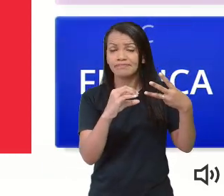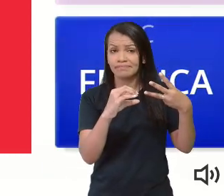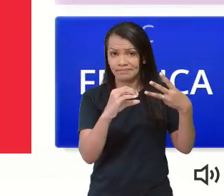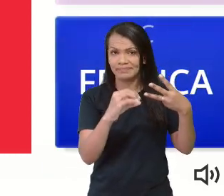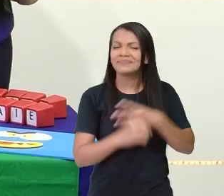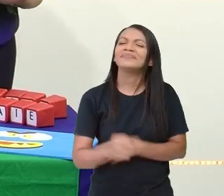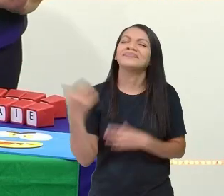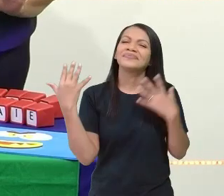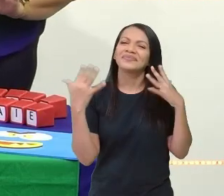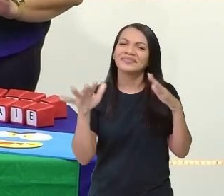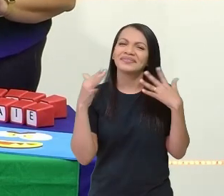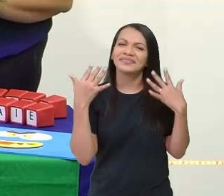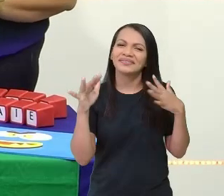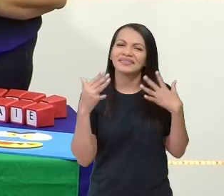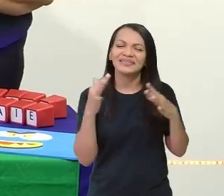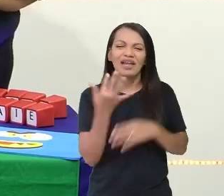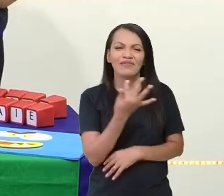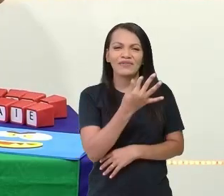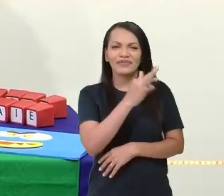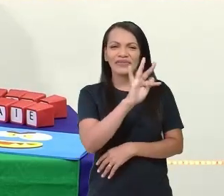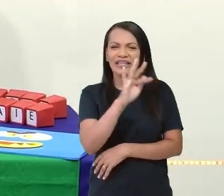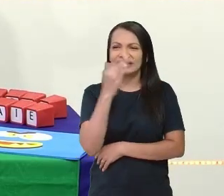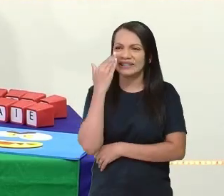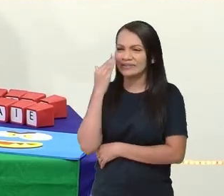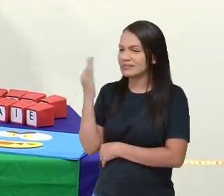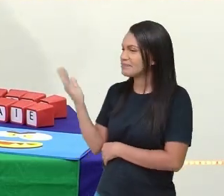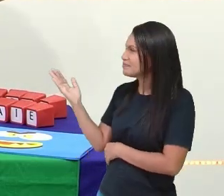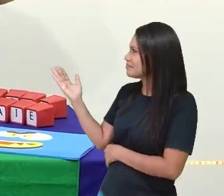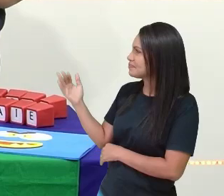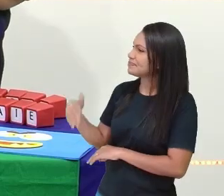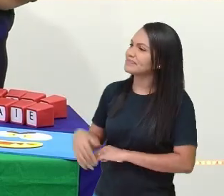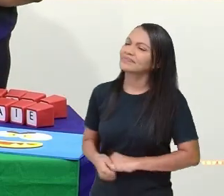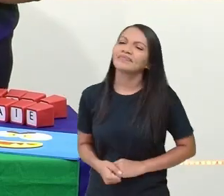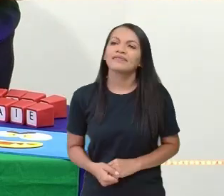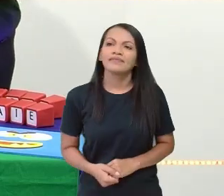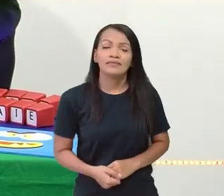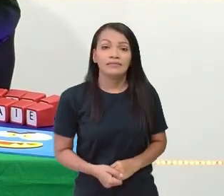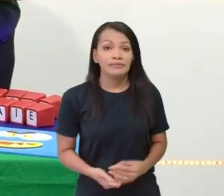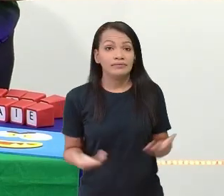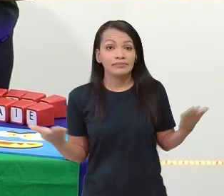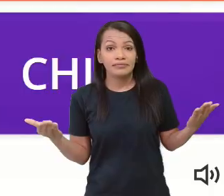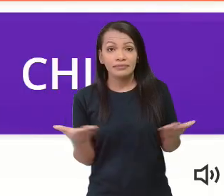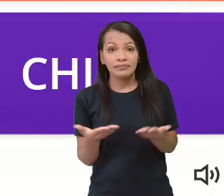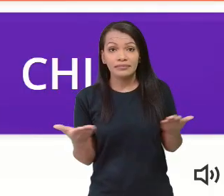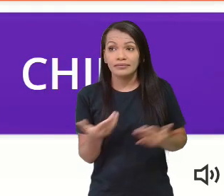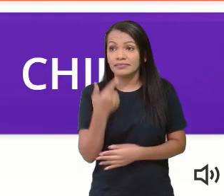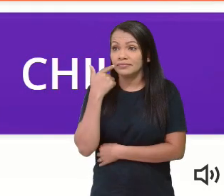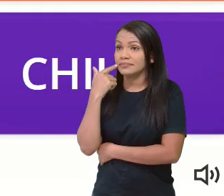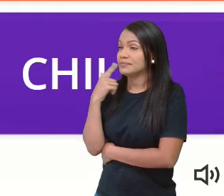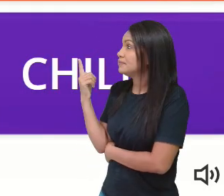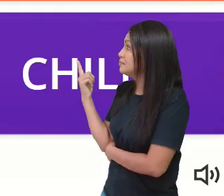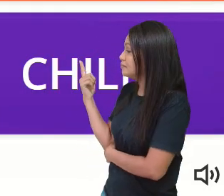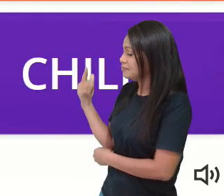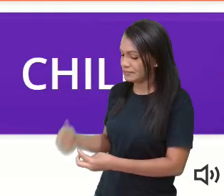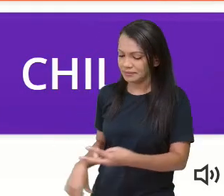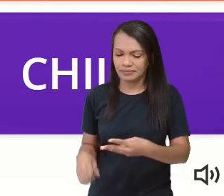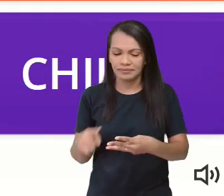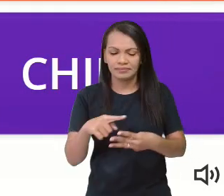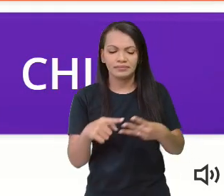X. Foi, olha aí. Professora Josi, tá boa nas bandeiras. E aí?